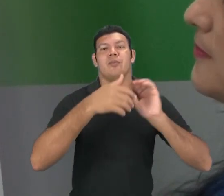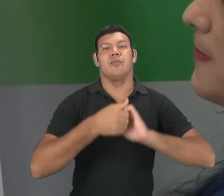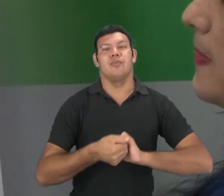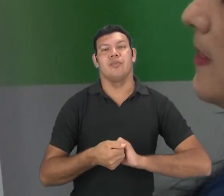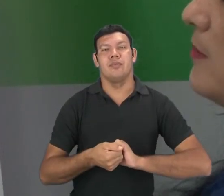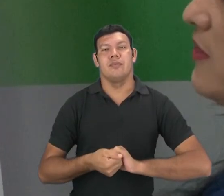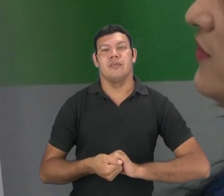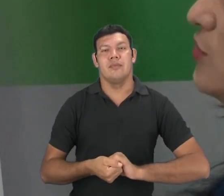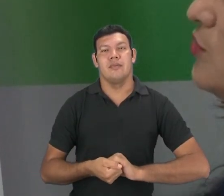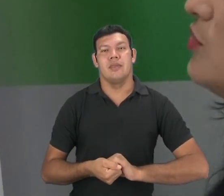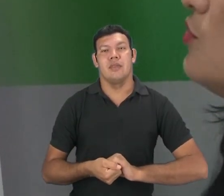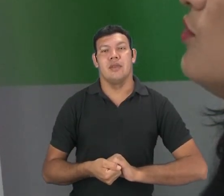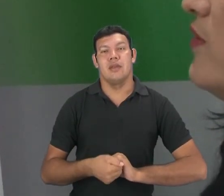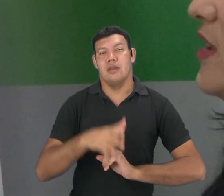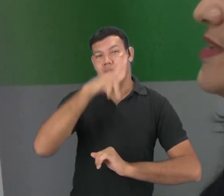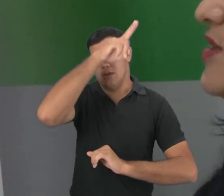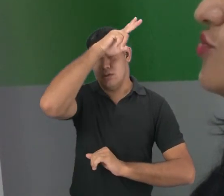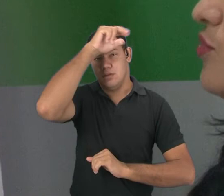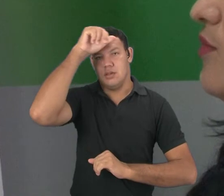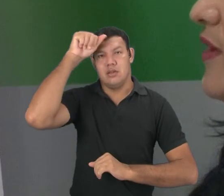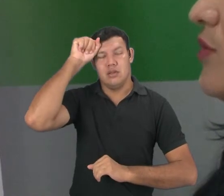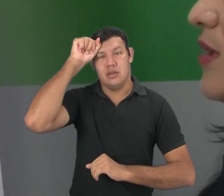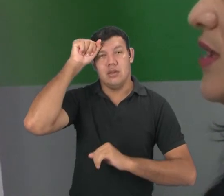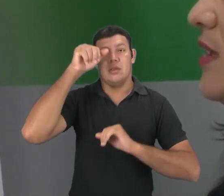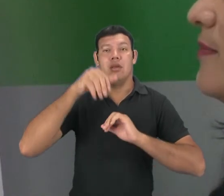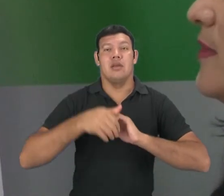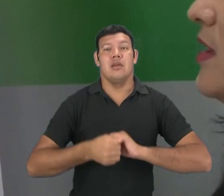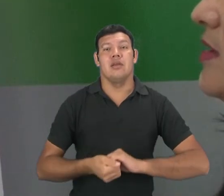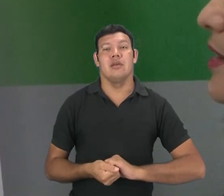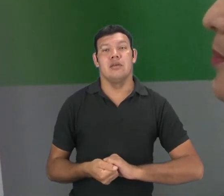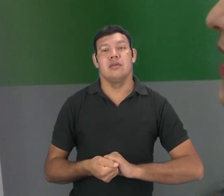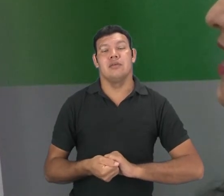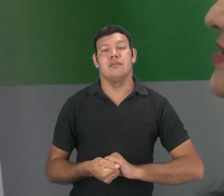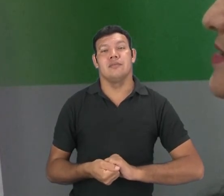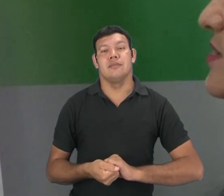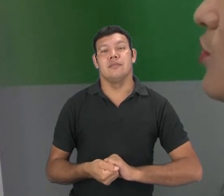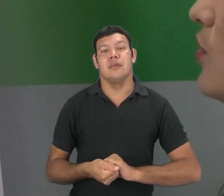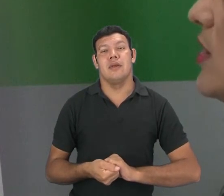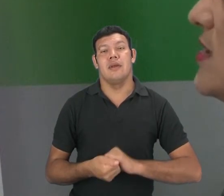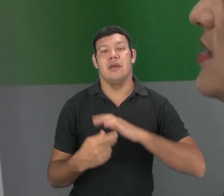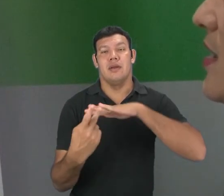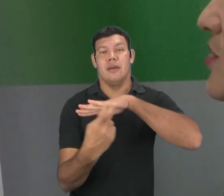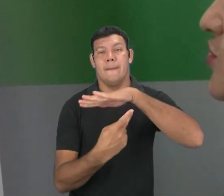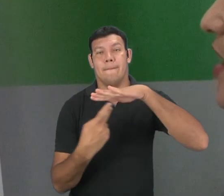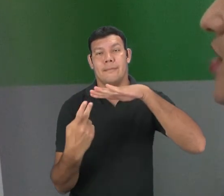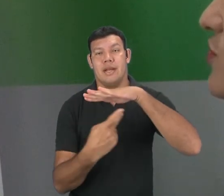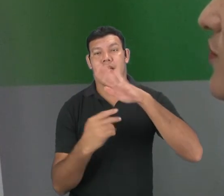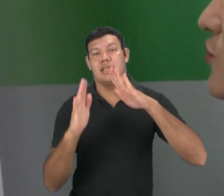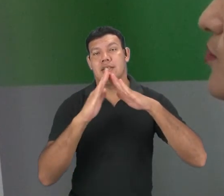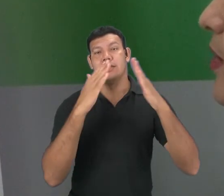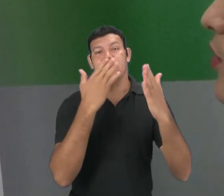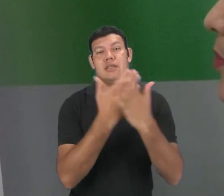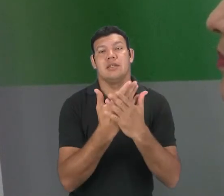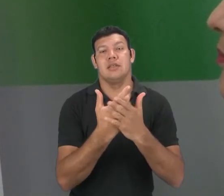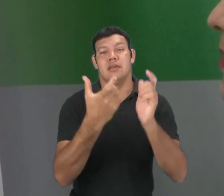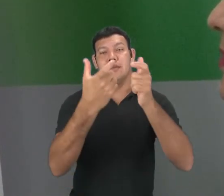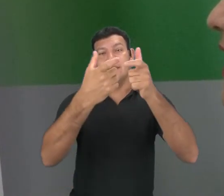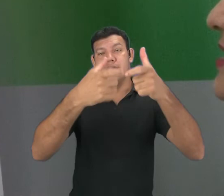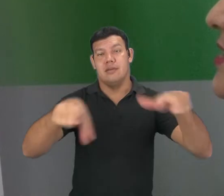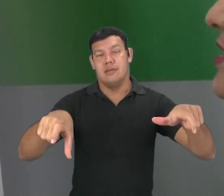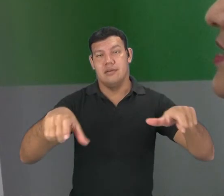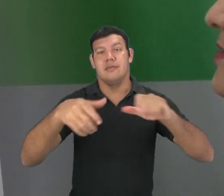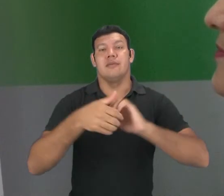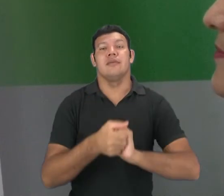a prefeitura, o governo, a sede do governo aqui. Tem praças, escolas, estádio de futebol,